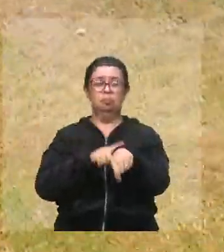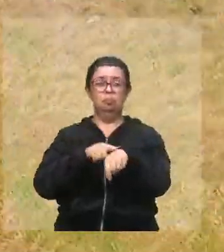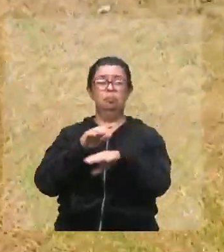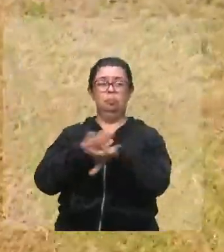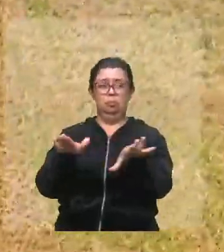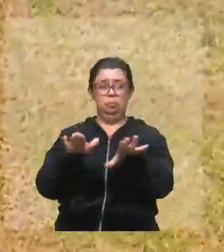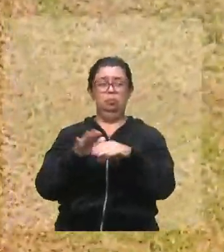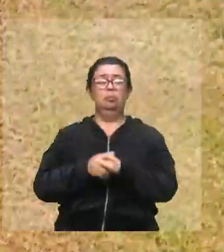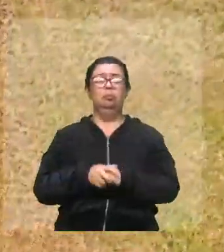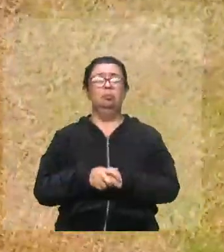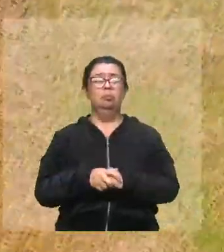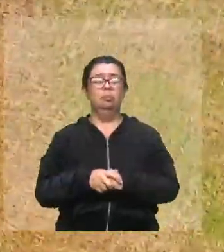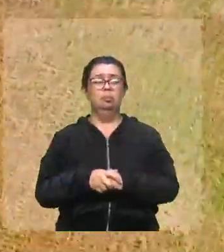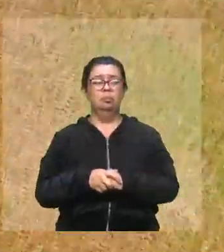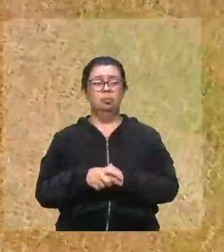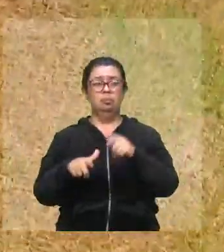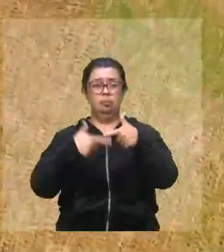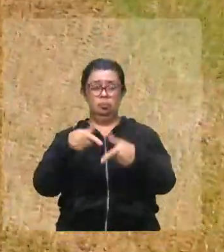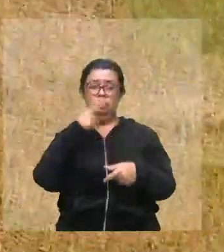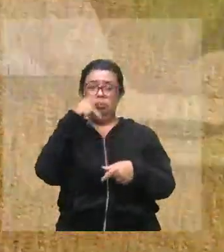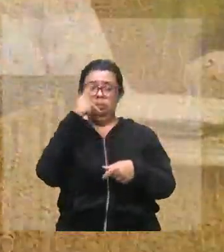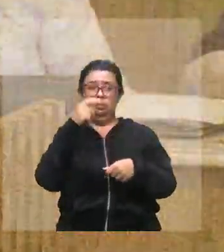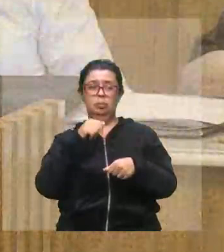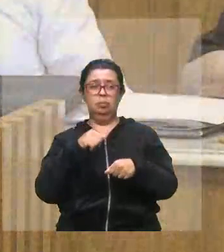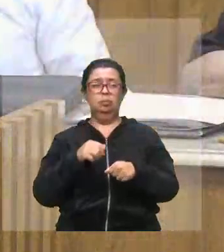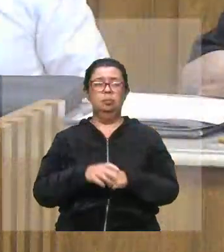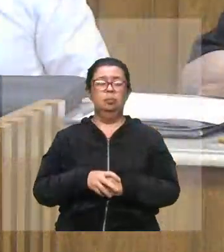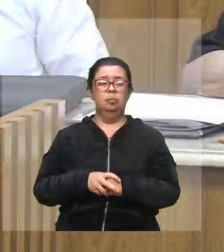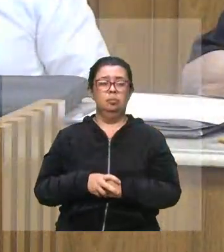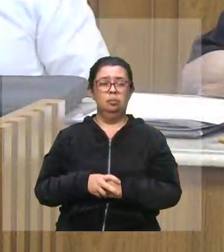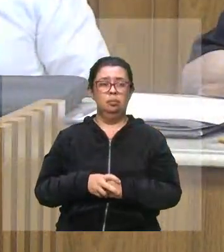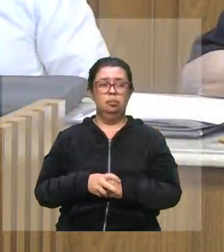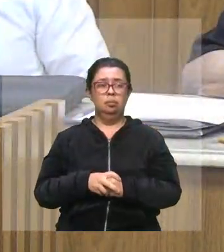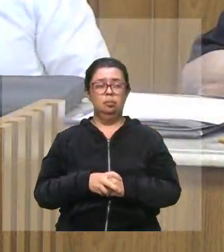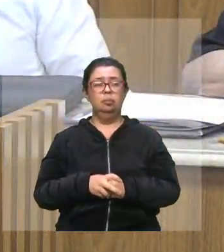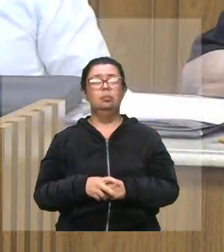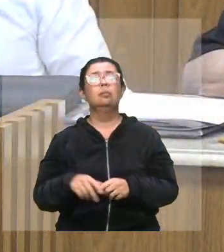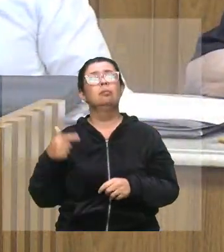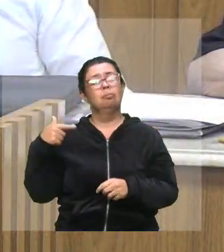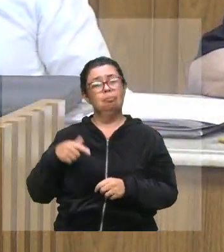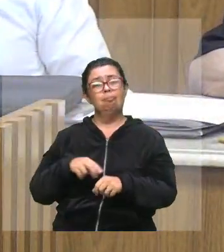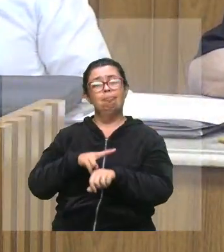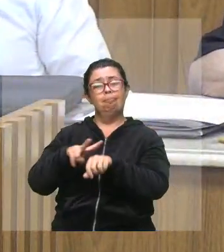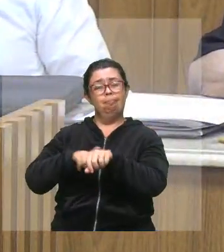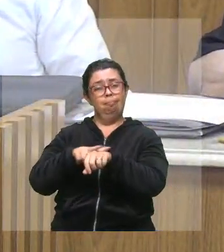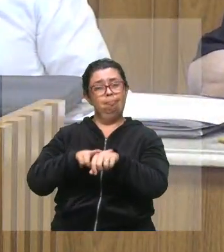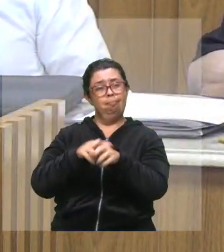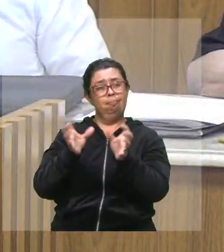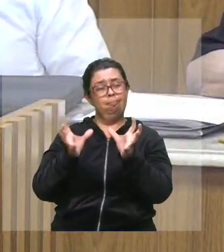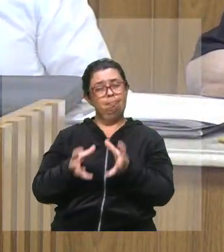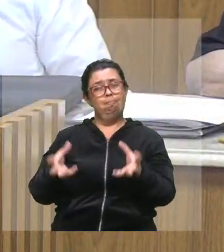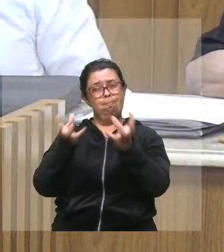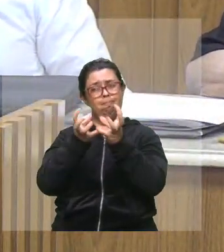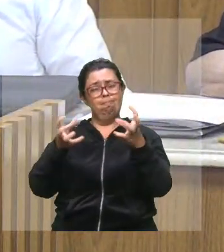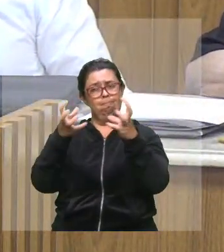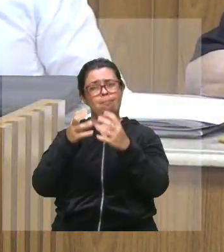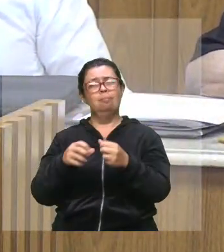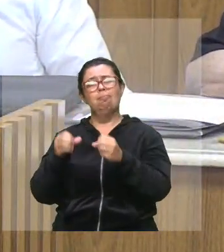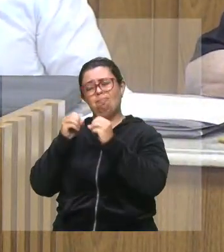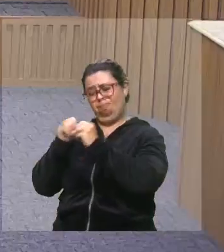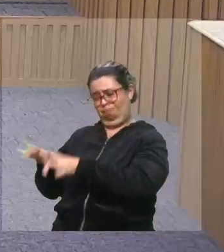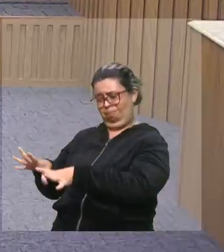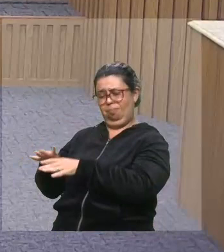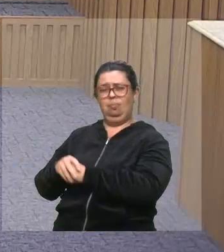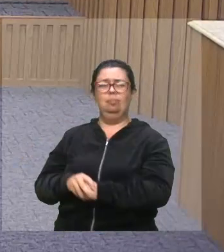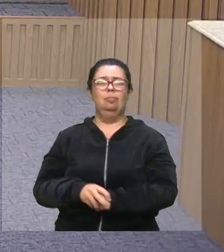acabando, senhor presidente, e estarei falando da horta abandonada pelo Poder Executivo. Obrigado, senhor presidente. Peço a